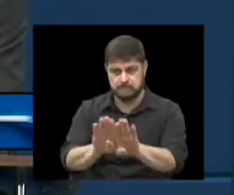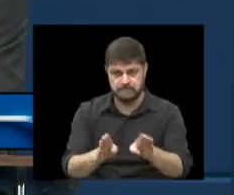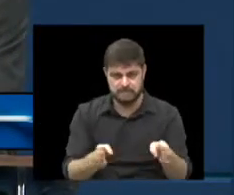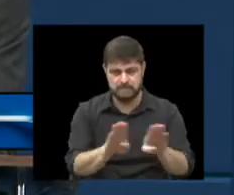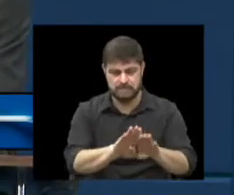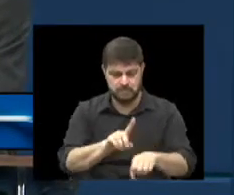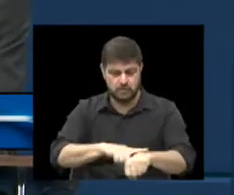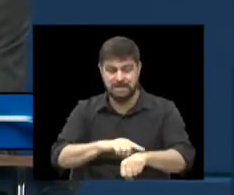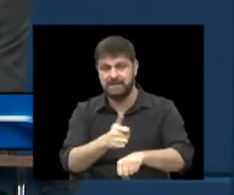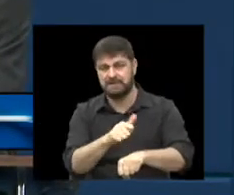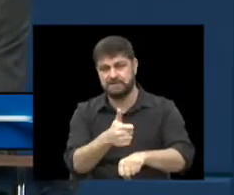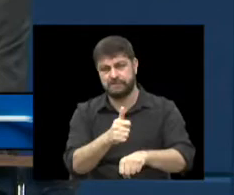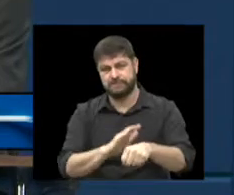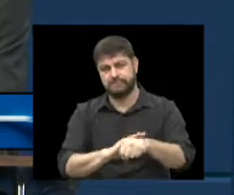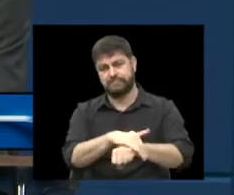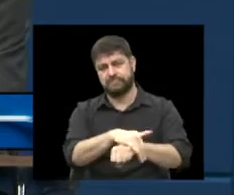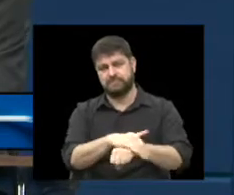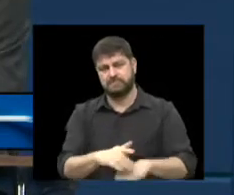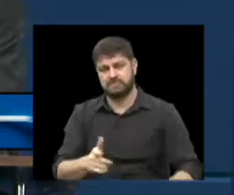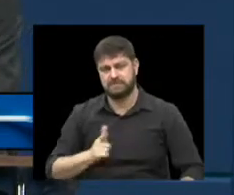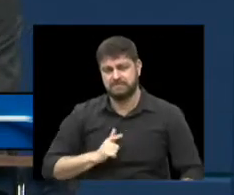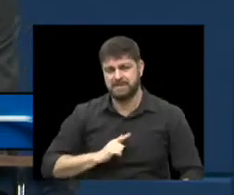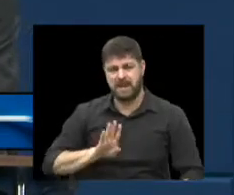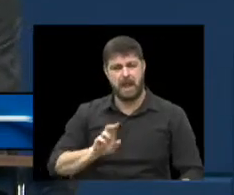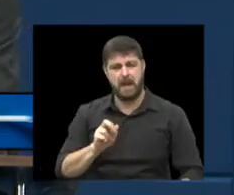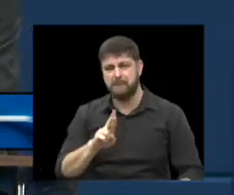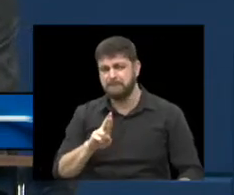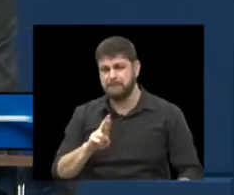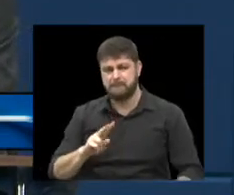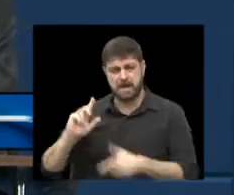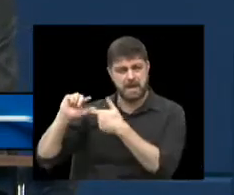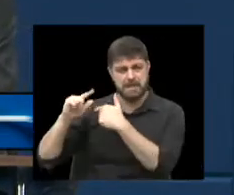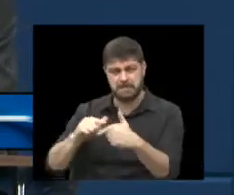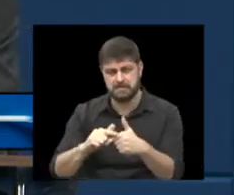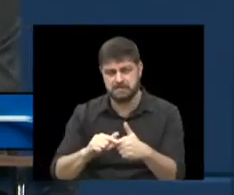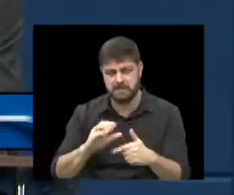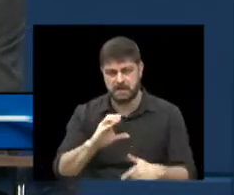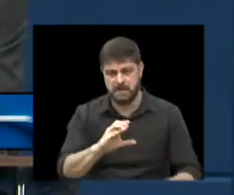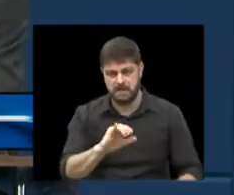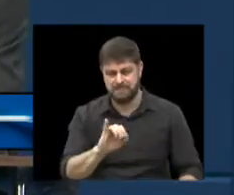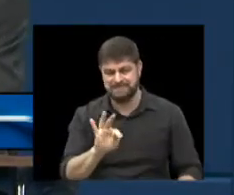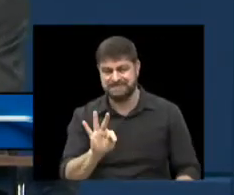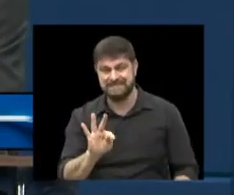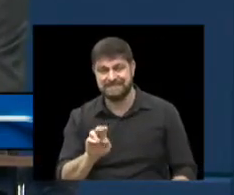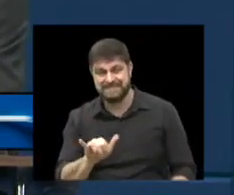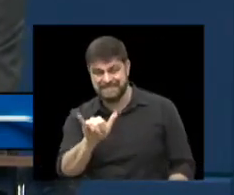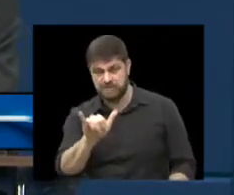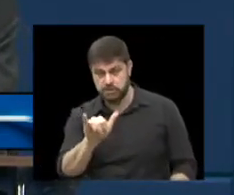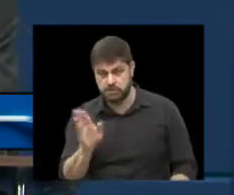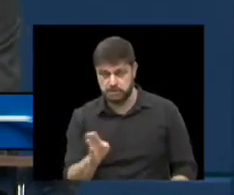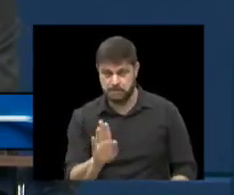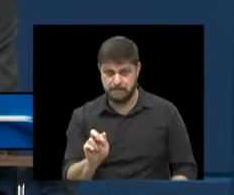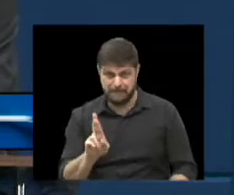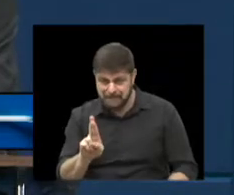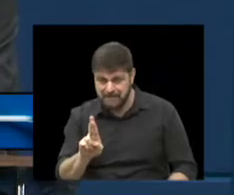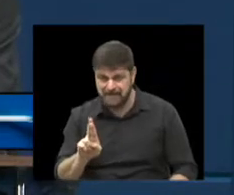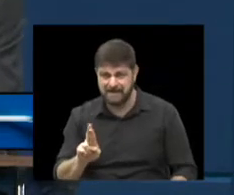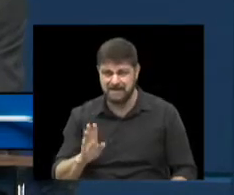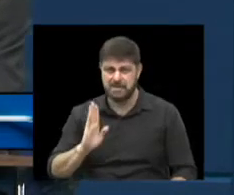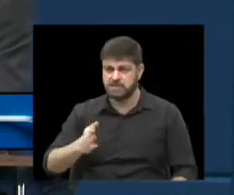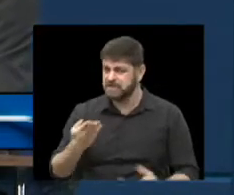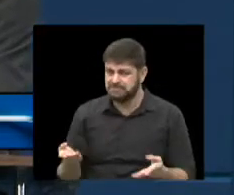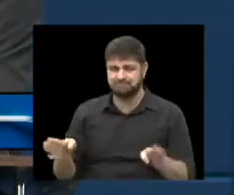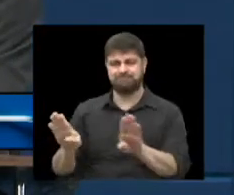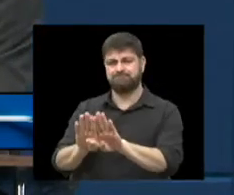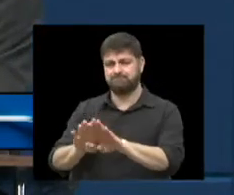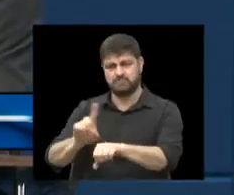horas, né? Outro bar tradicional, City Bar, para dar exemplos de bares mais antigos, está fadado ao fechamento a